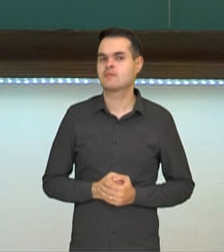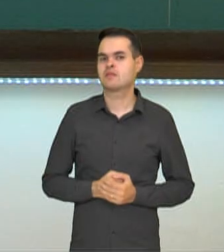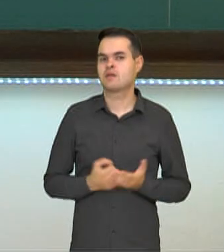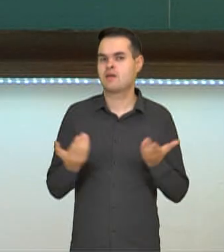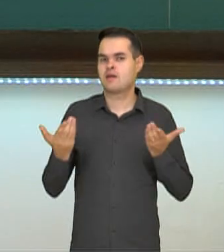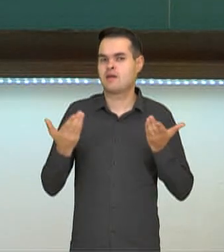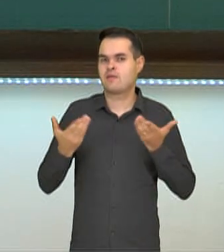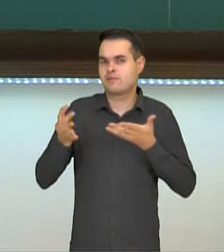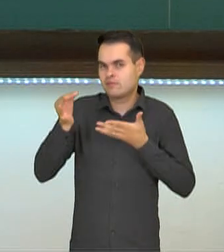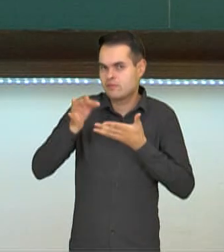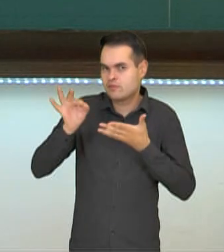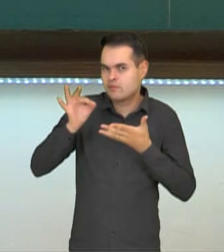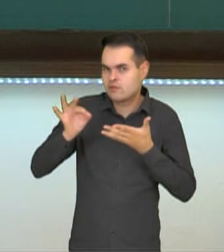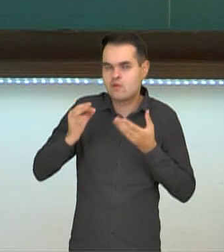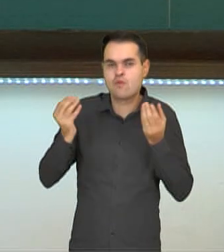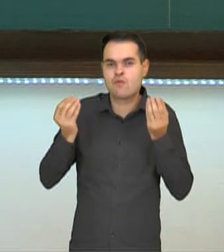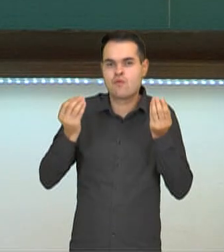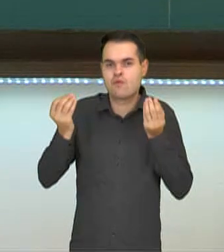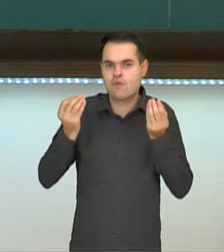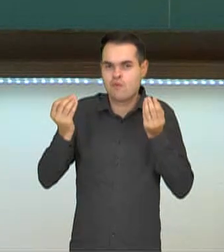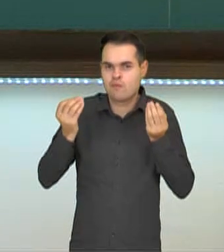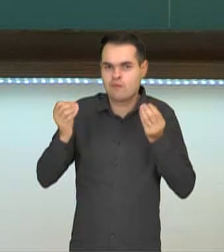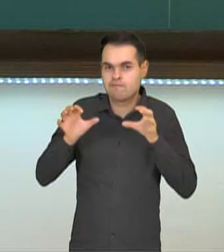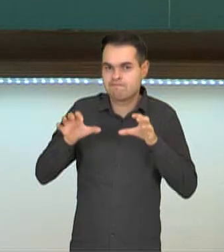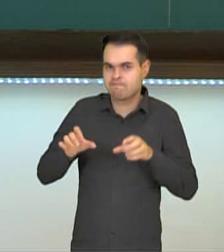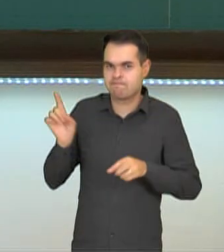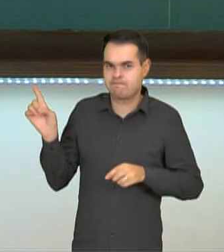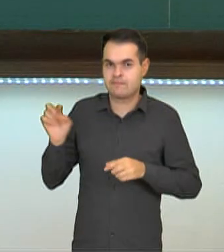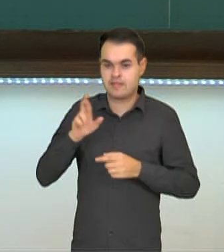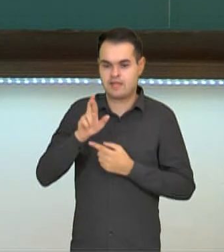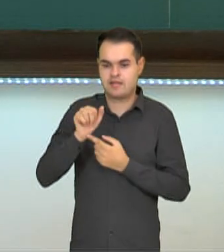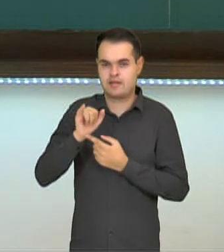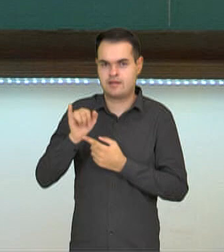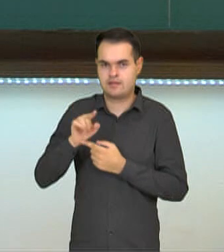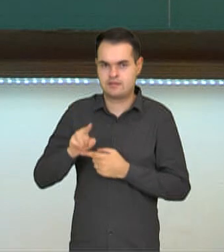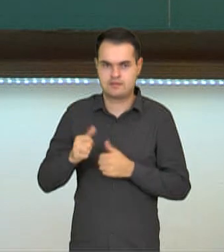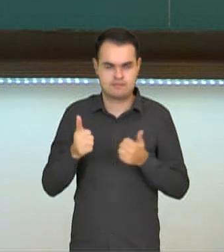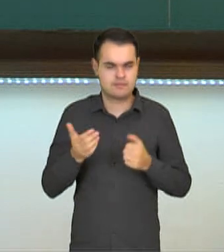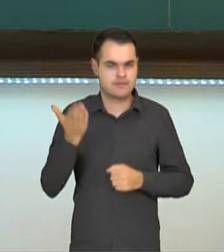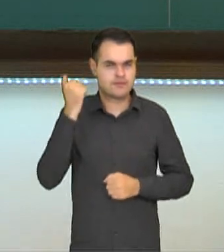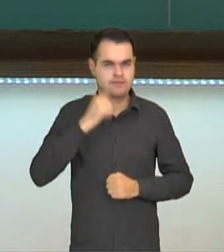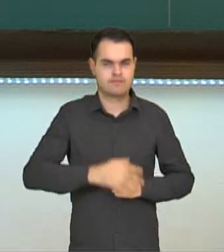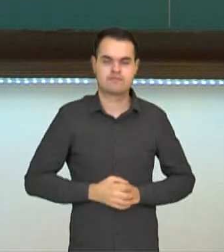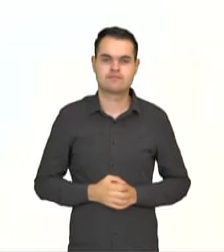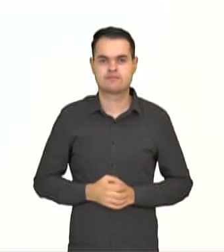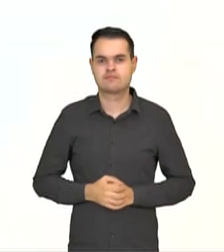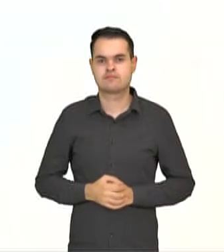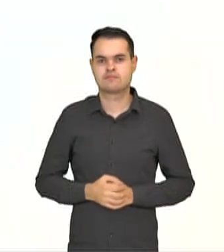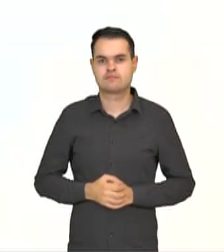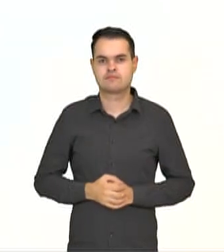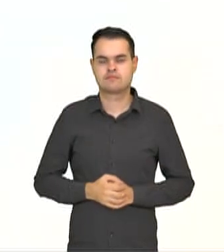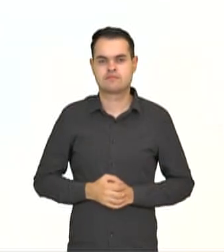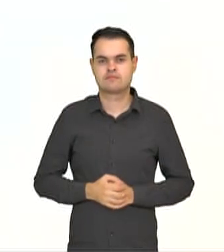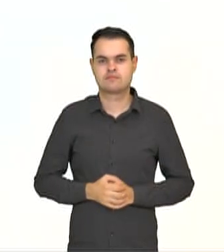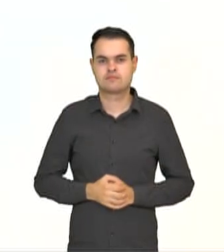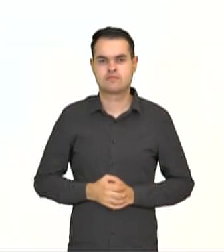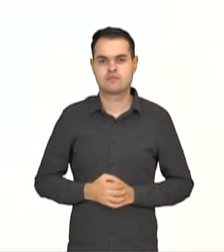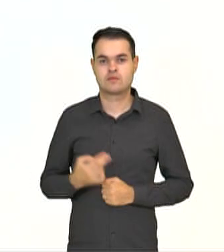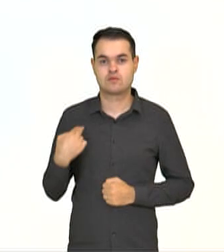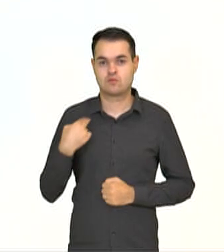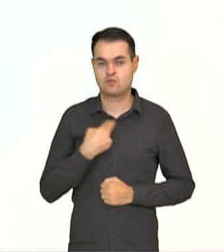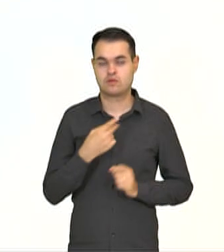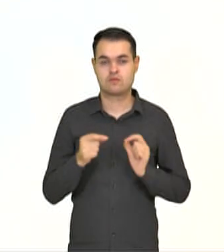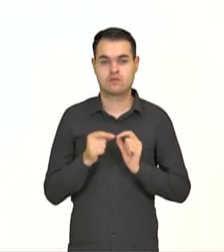Vamos corrigir isso? Vamos ver como é que ficou essa raiz dessa função? Então, vamos lá. Então, o que a gente tem que fazer